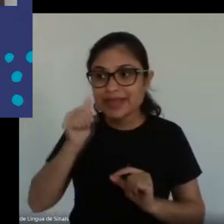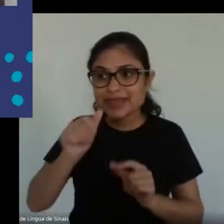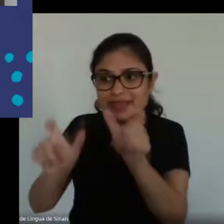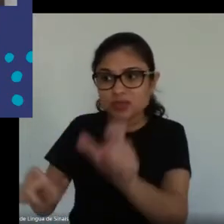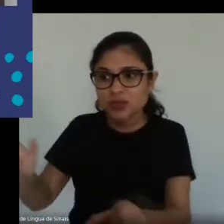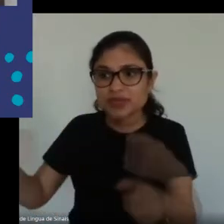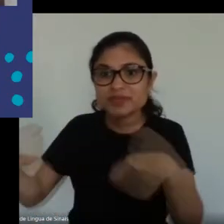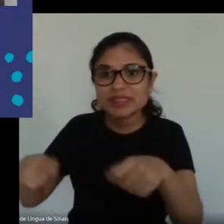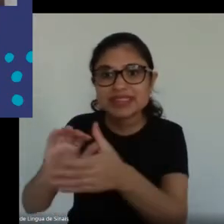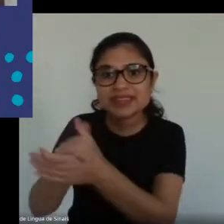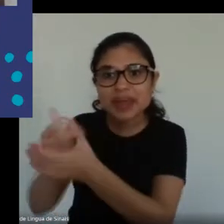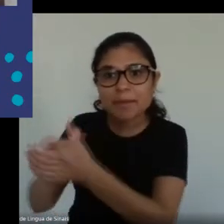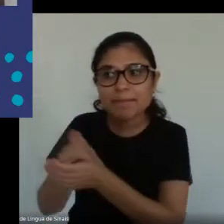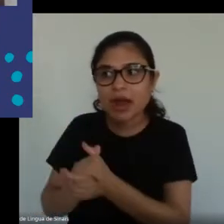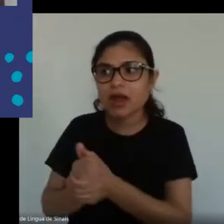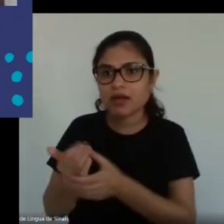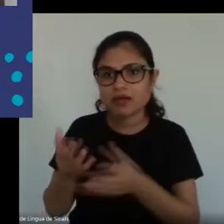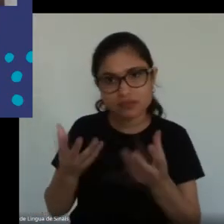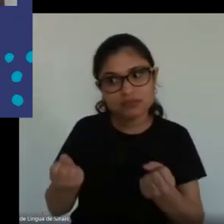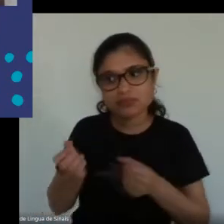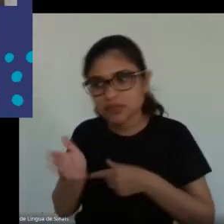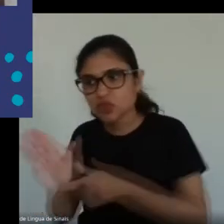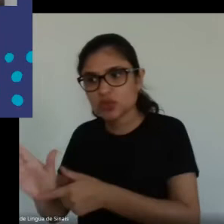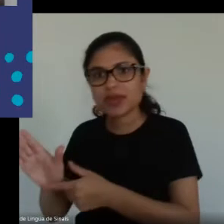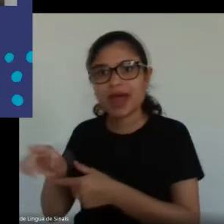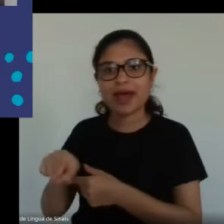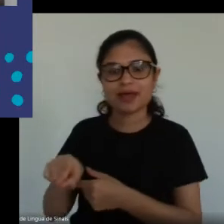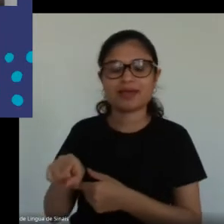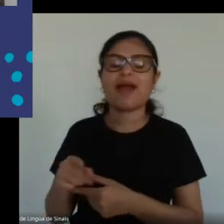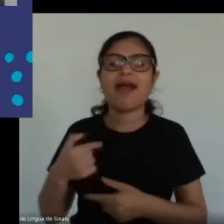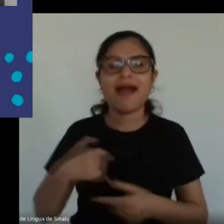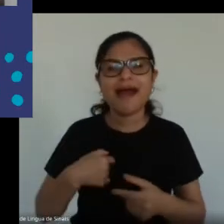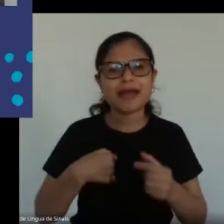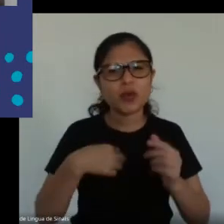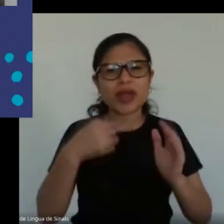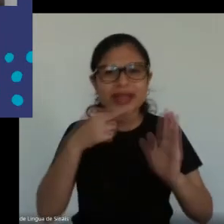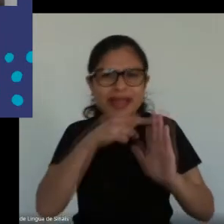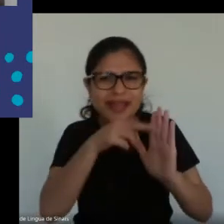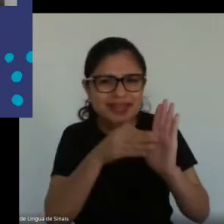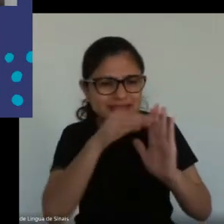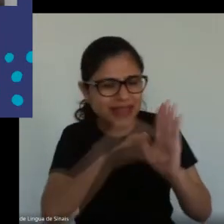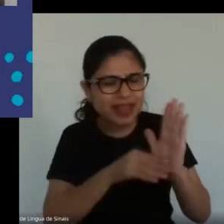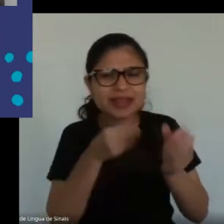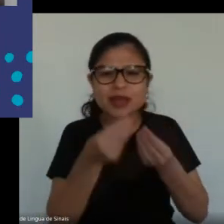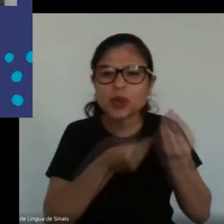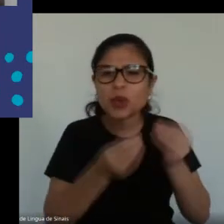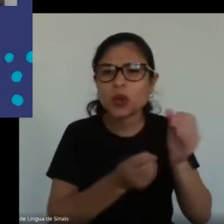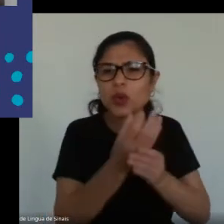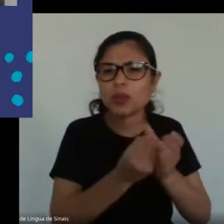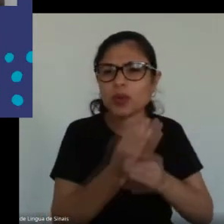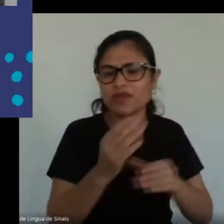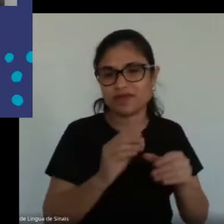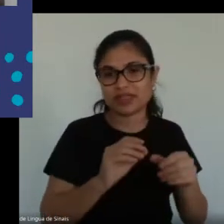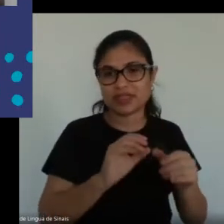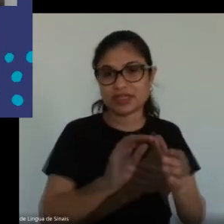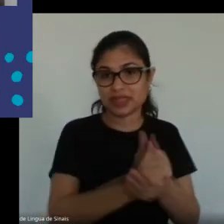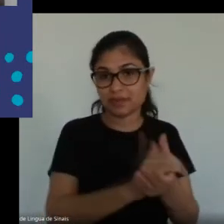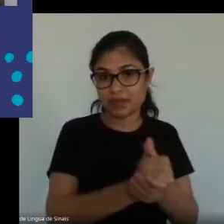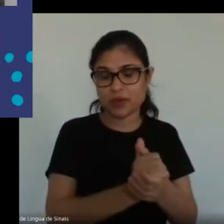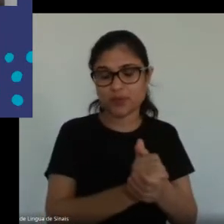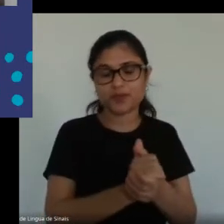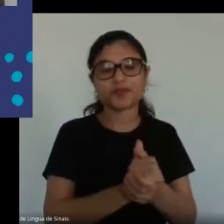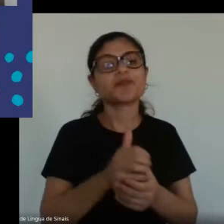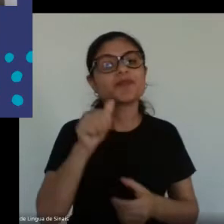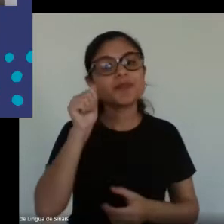essas mulheres precisam de sabão, vamos ajudar. E aí eu peguei receitas de fazer sabão. Aí a psicóloga que fazia